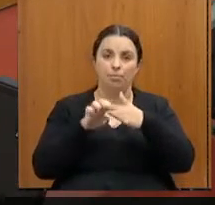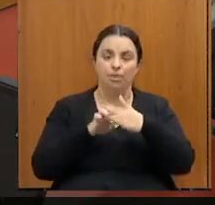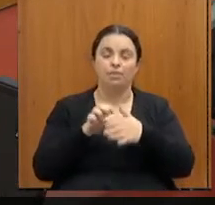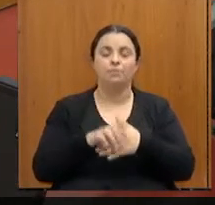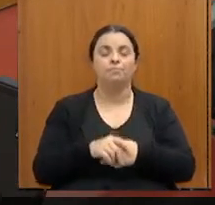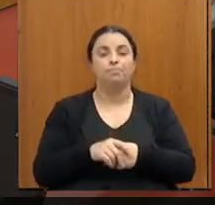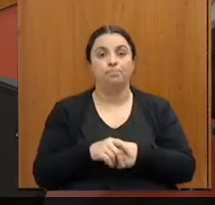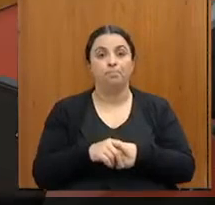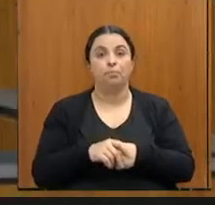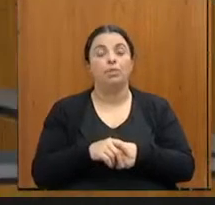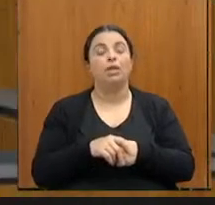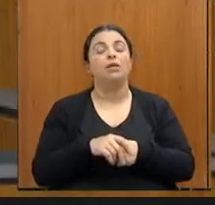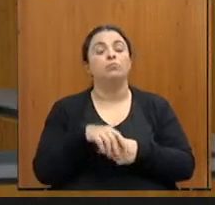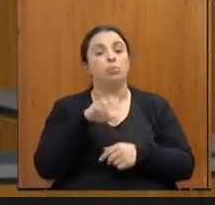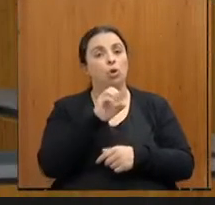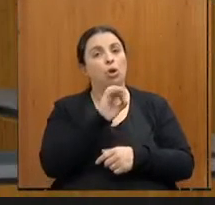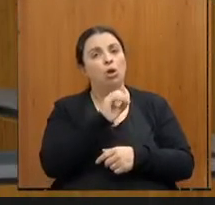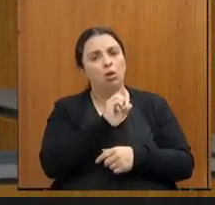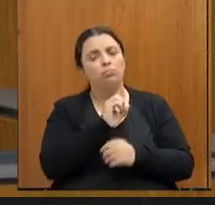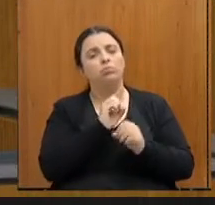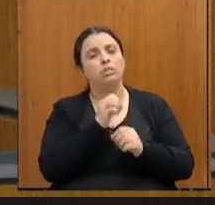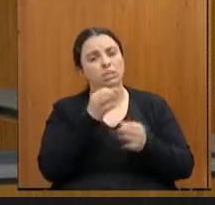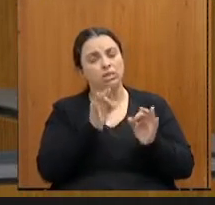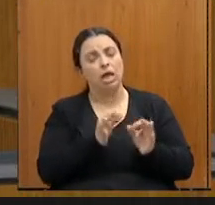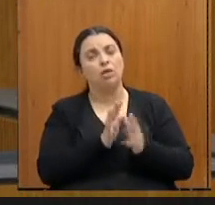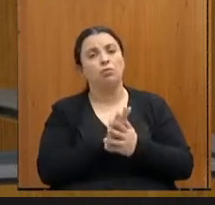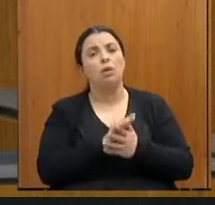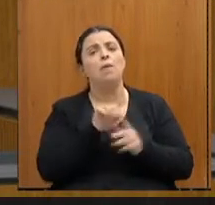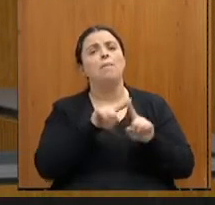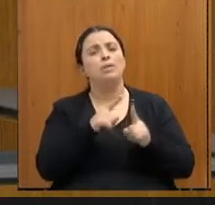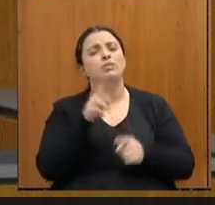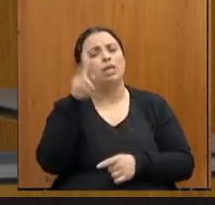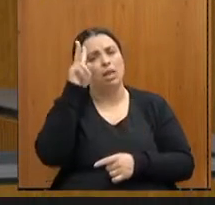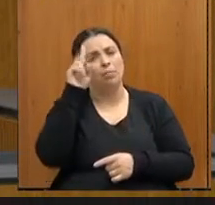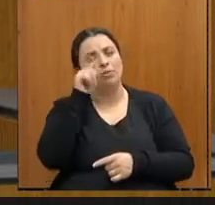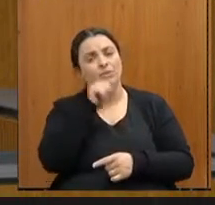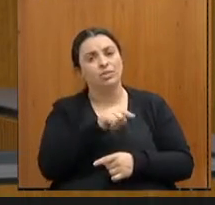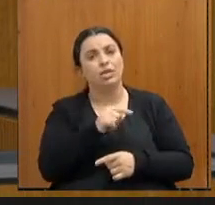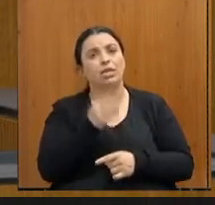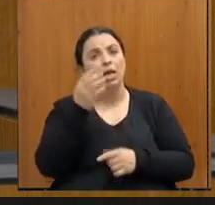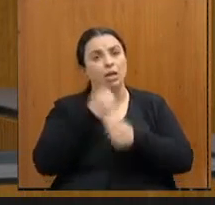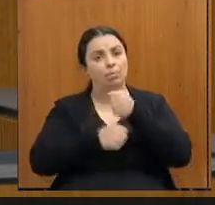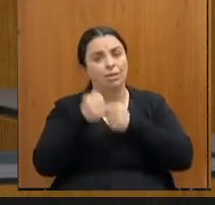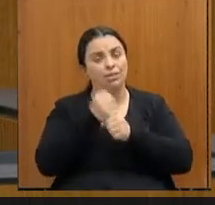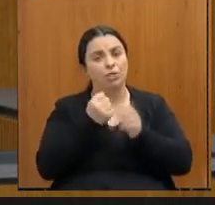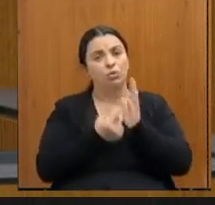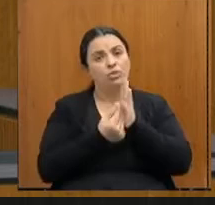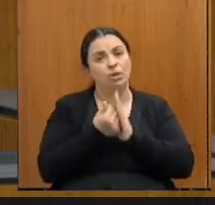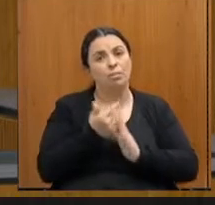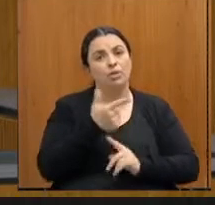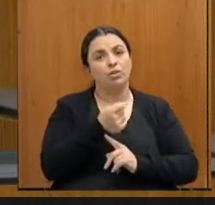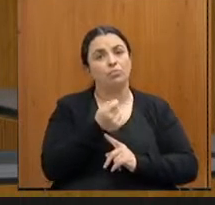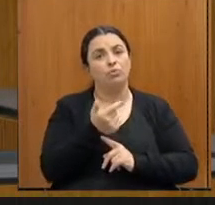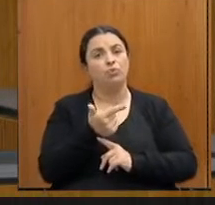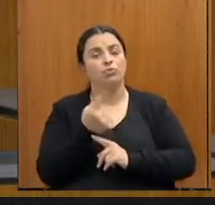gostaria de lembrar que ano passado para o orçamento de 2013 e um secretário nós aprovamos uma Emenda que considero